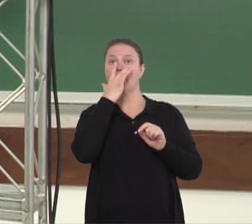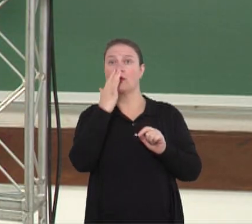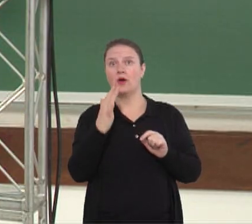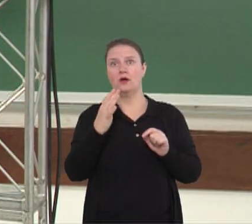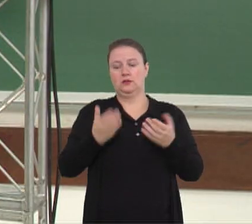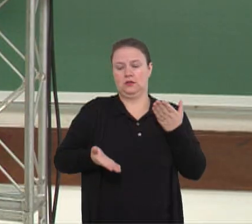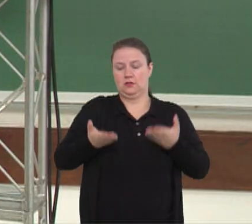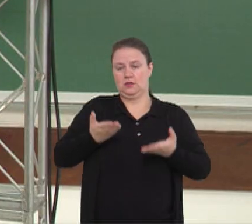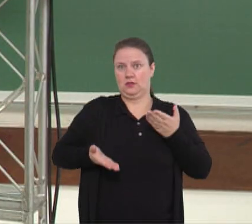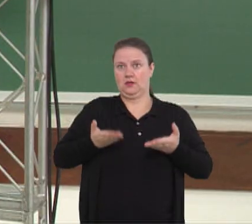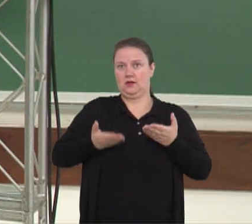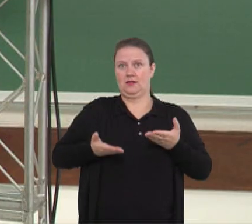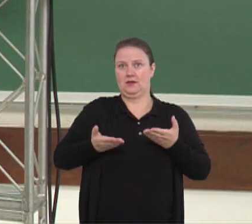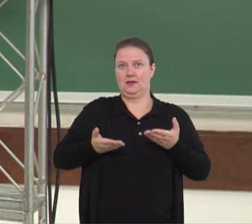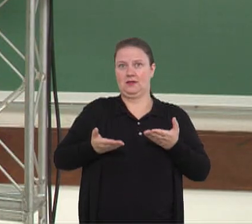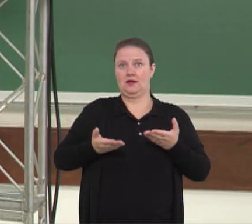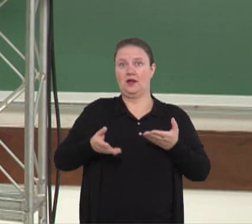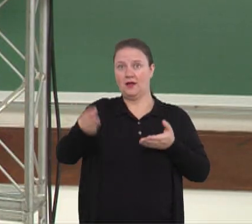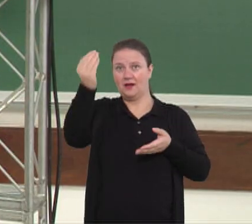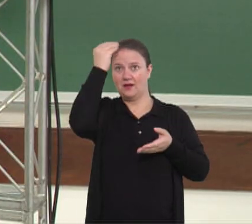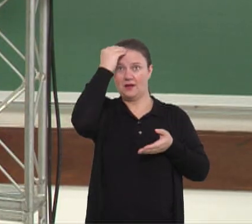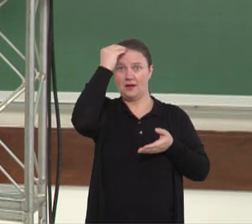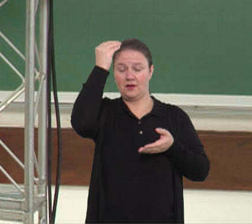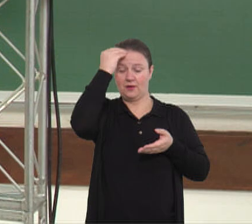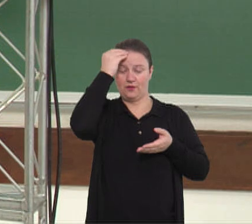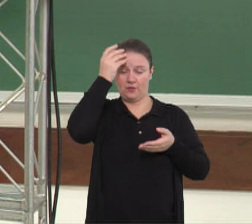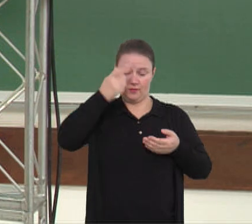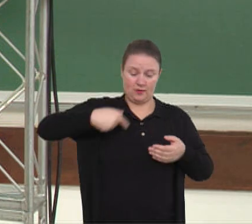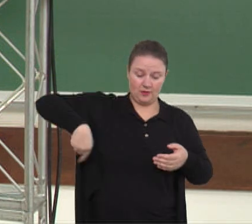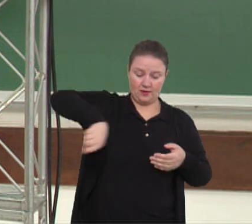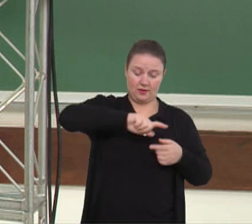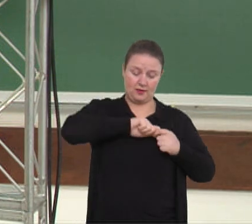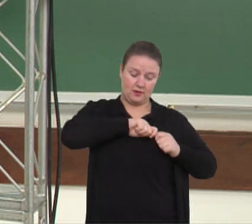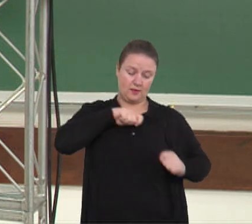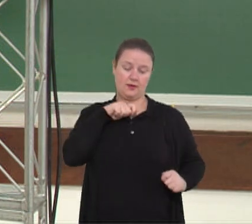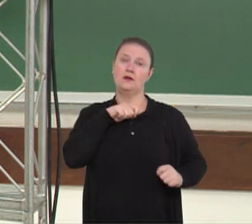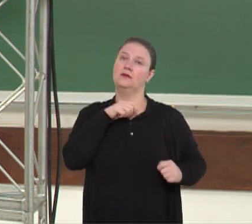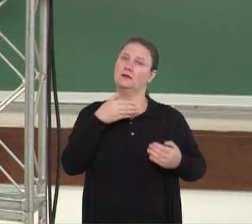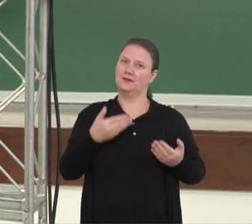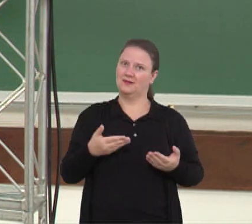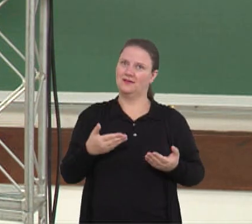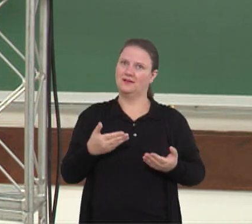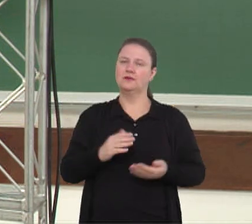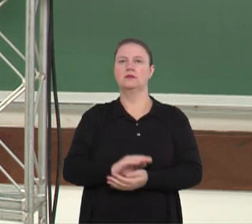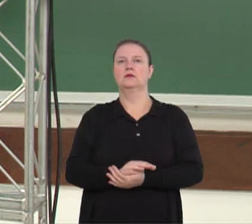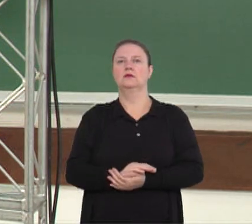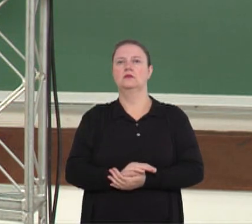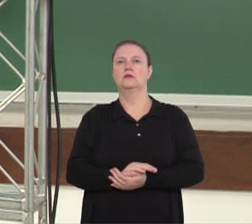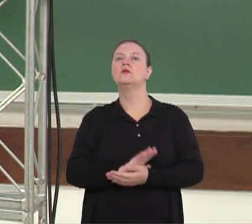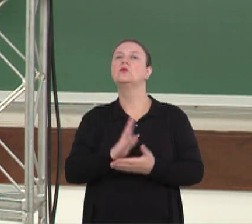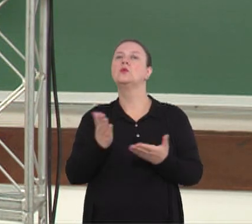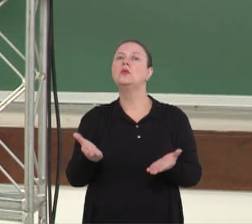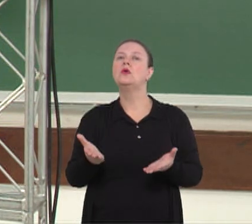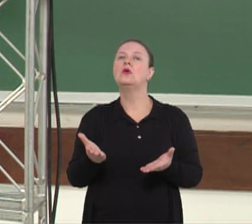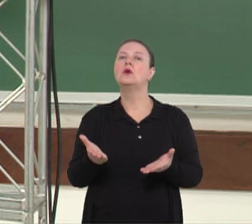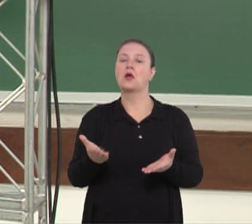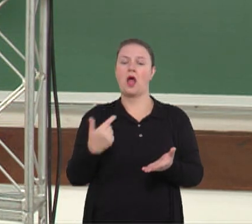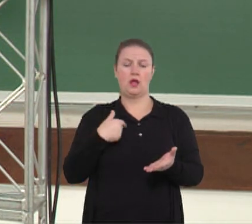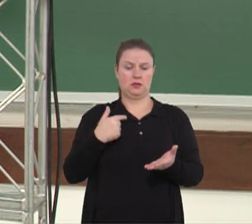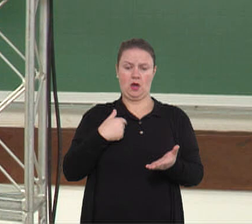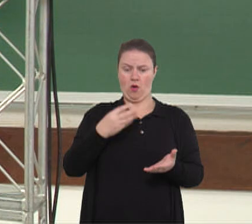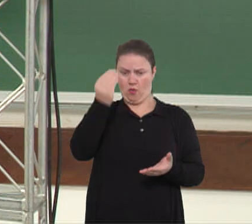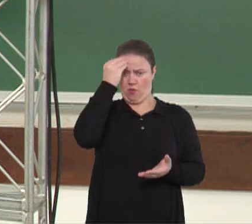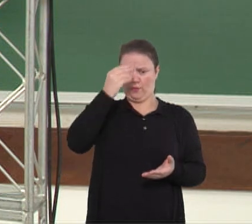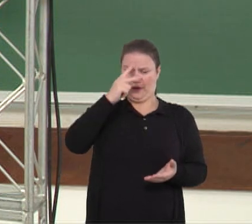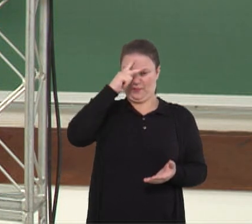confirmou com sem por cento de certeza que a culpa é da toalha ela apenas joga a culpa querendo tirar